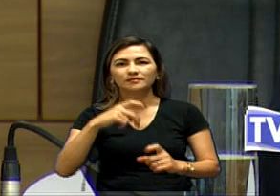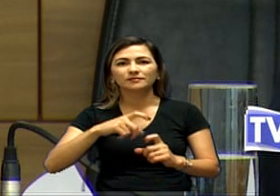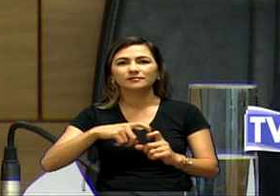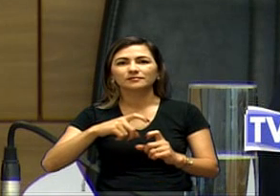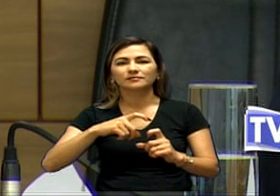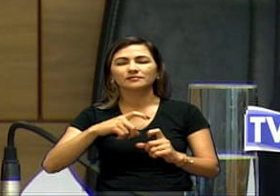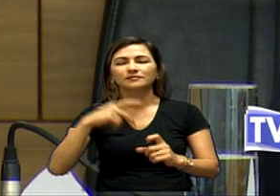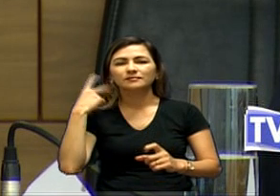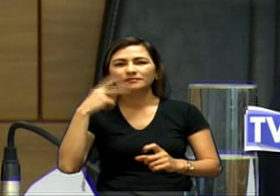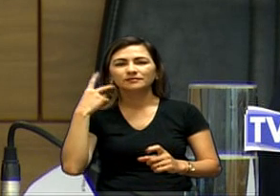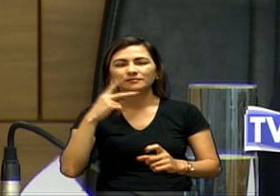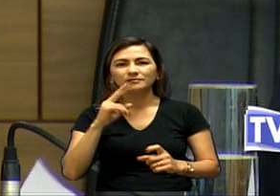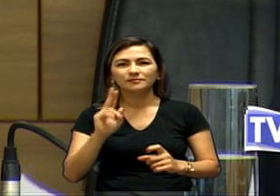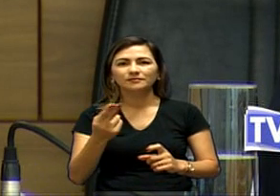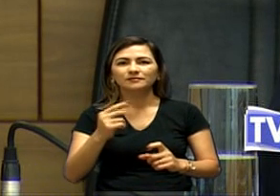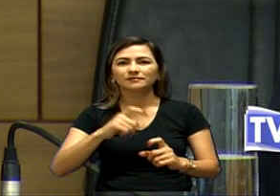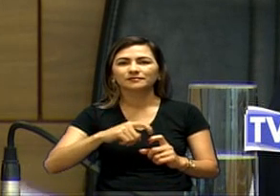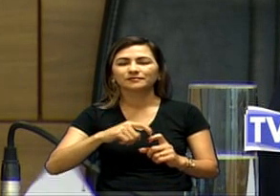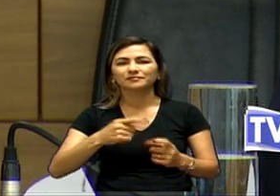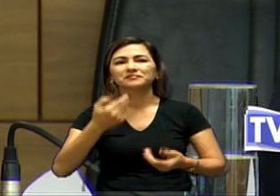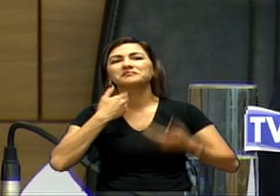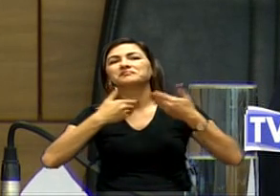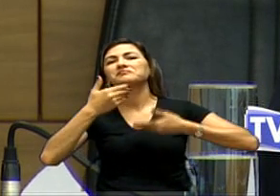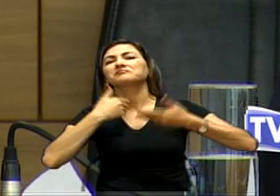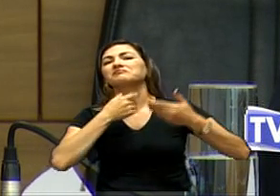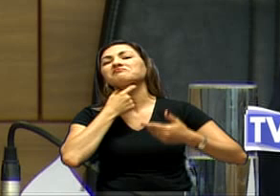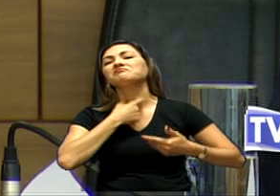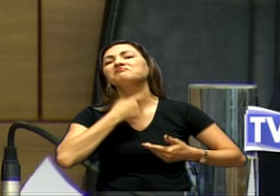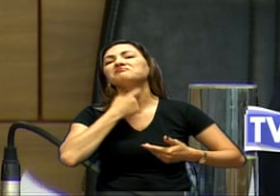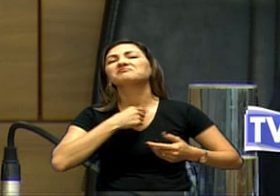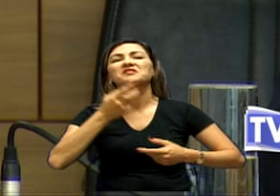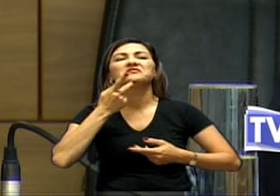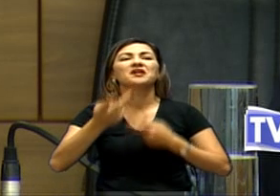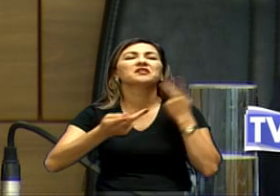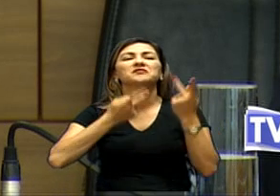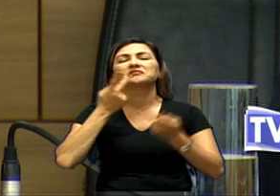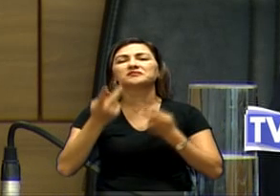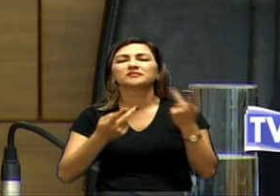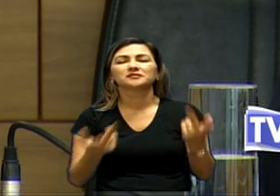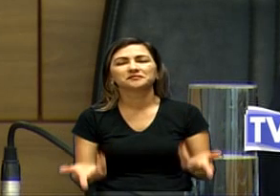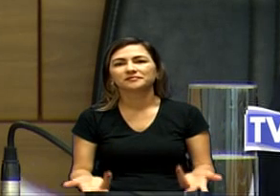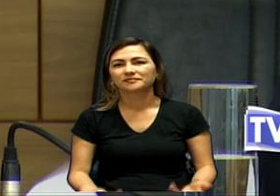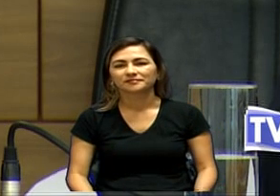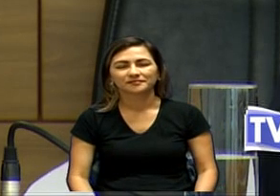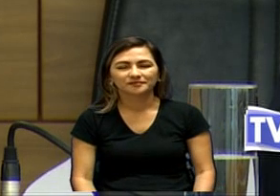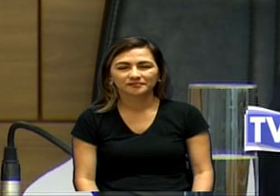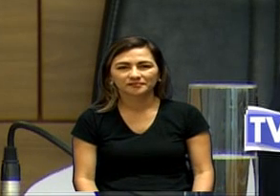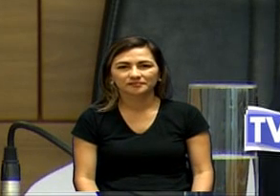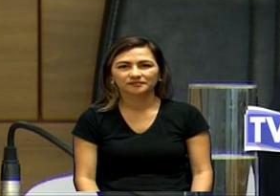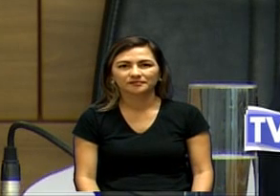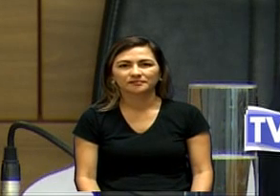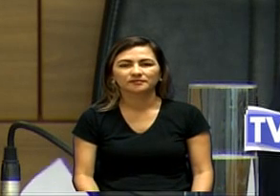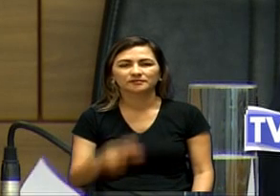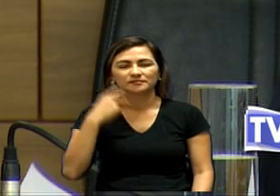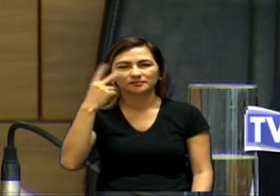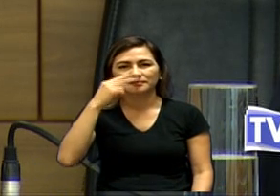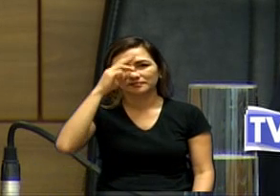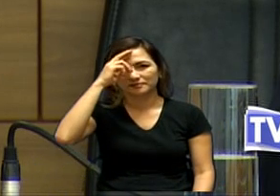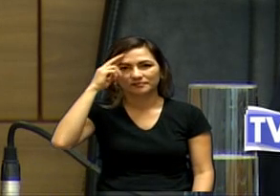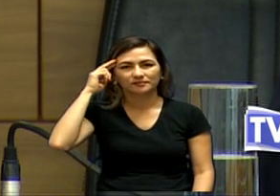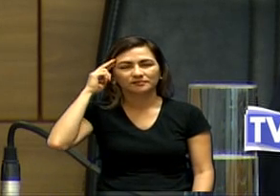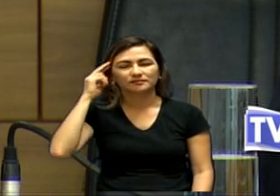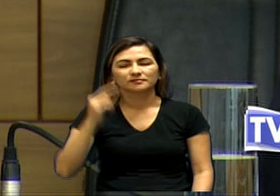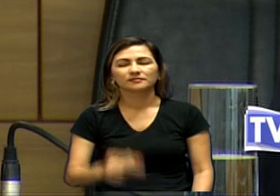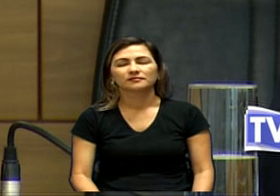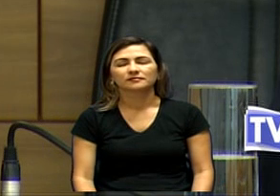Vereador Militão. O voto.